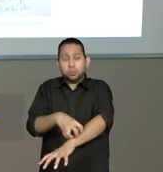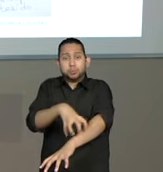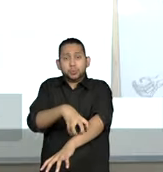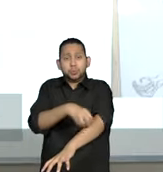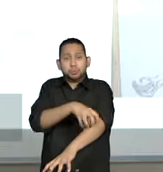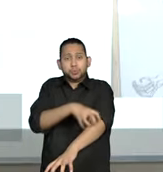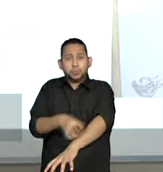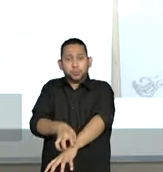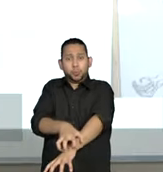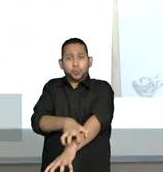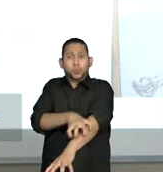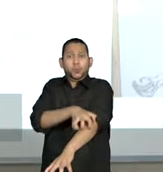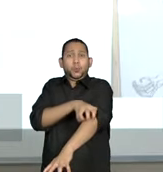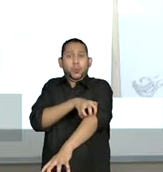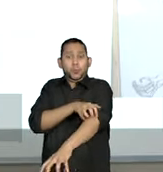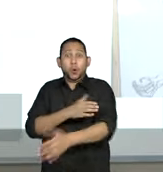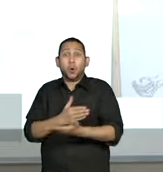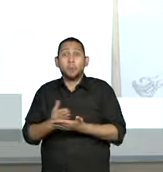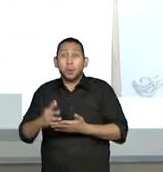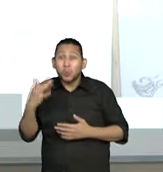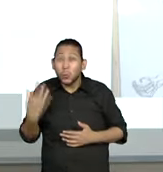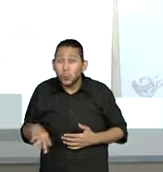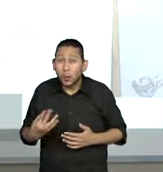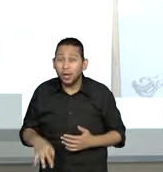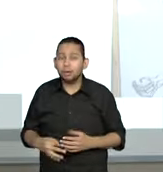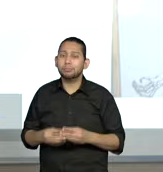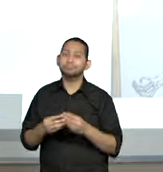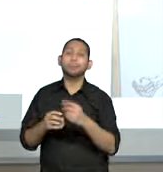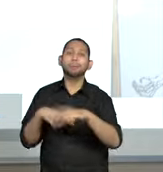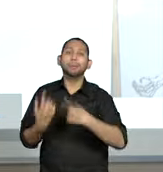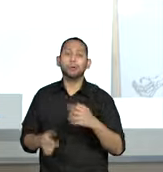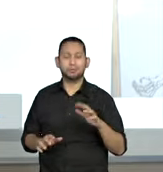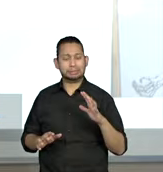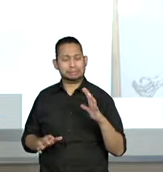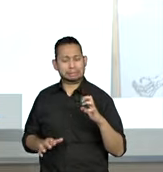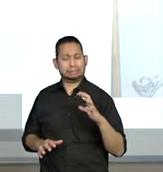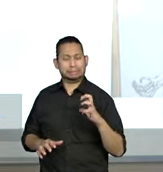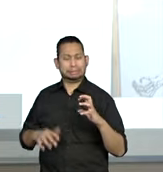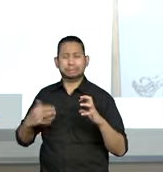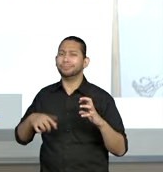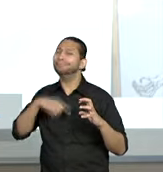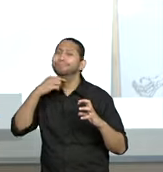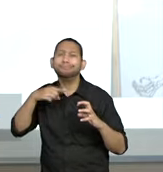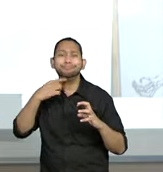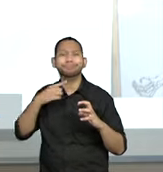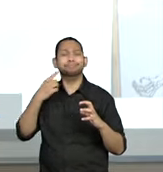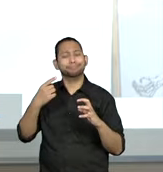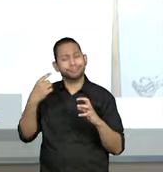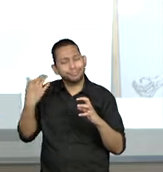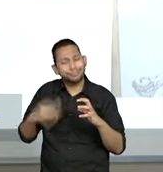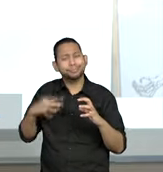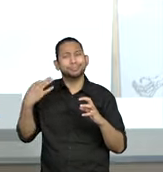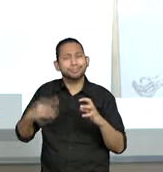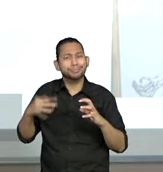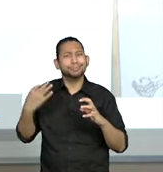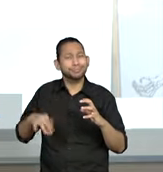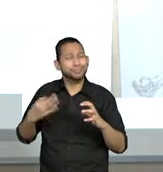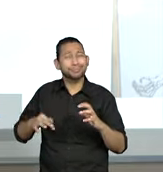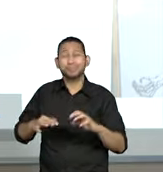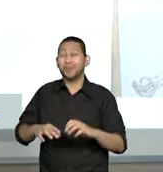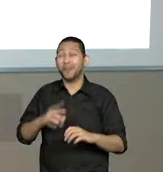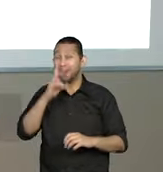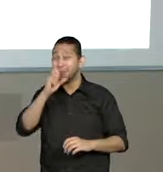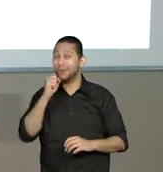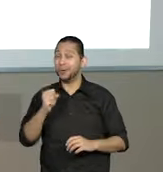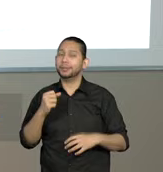tendinite, por causa da dor, vai prejudicar a movimentação desses dedos e vai causar dores no